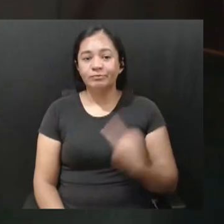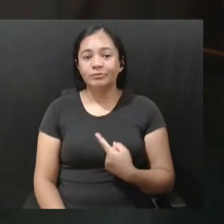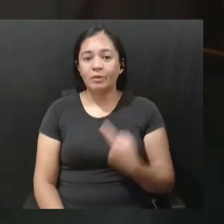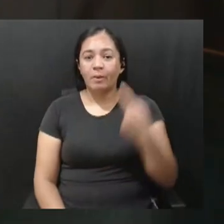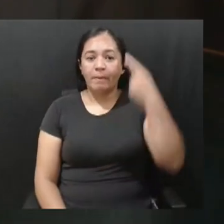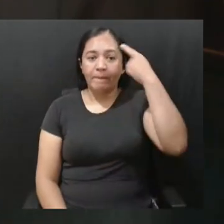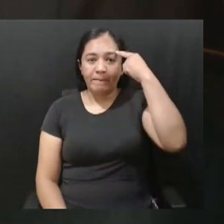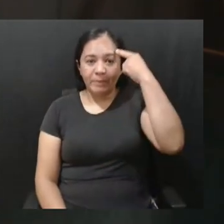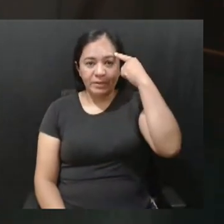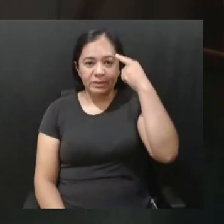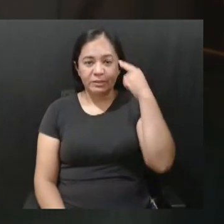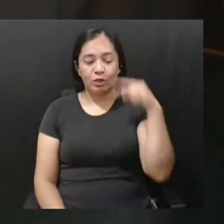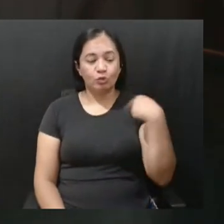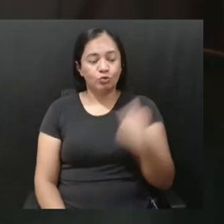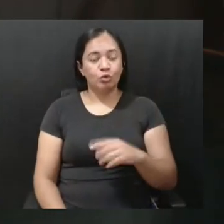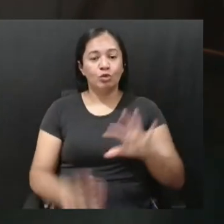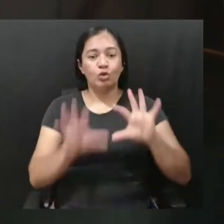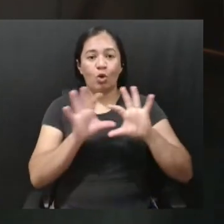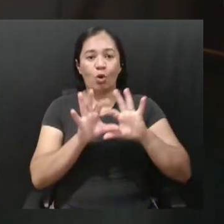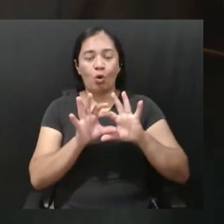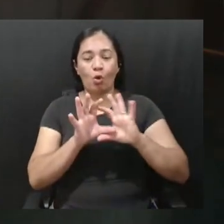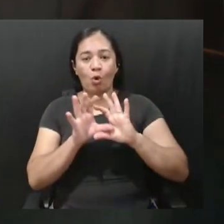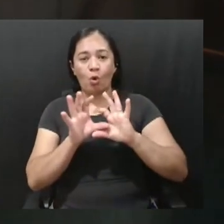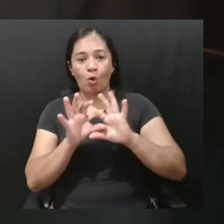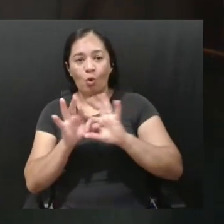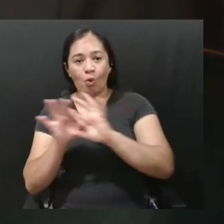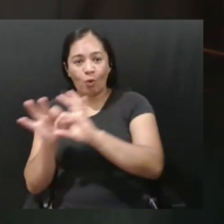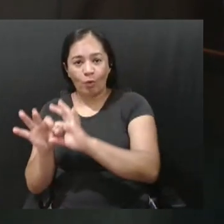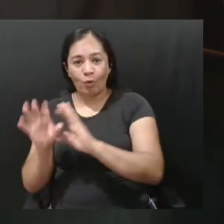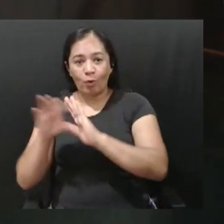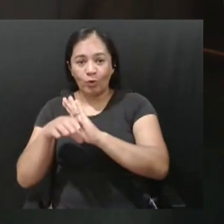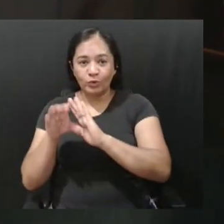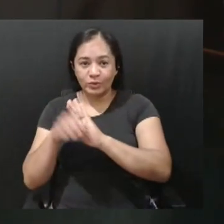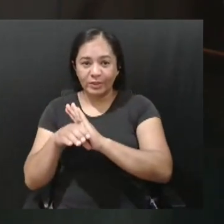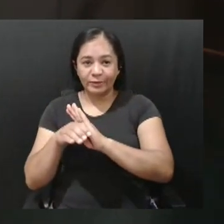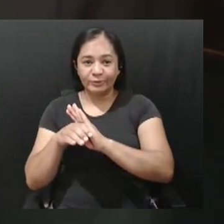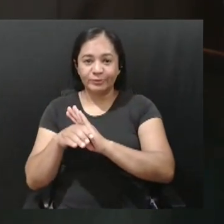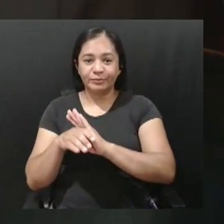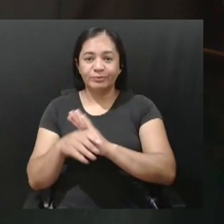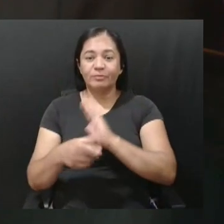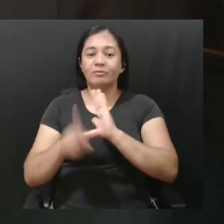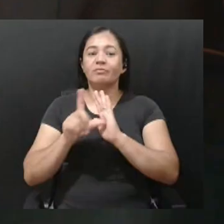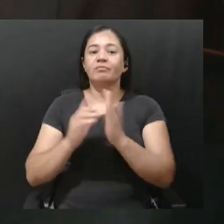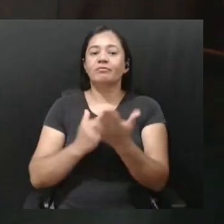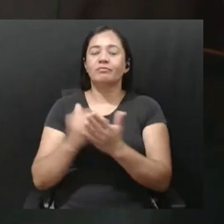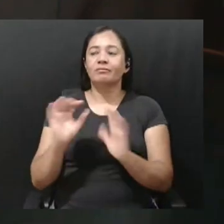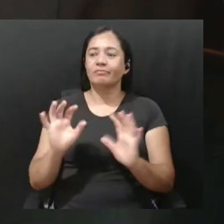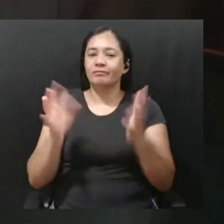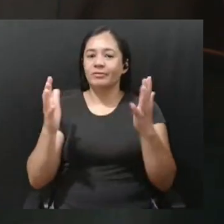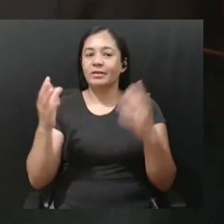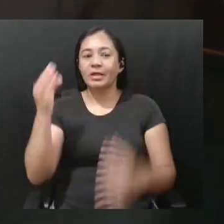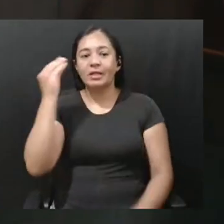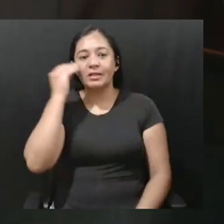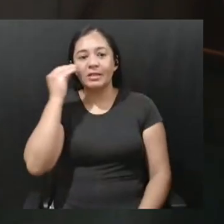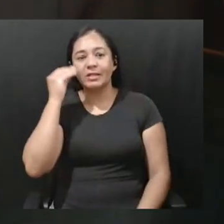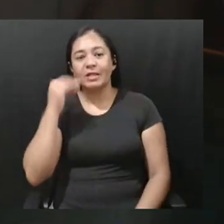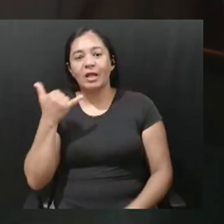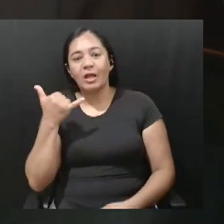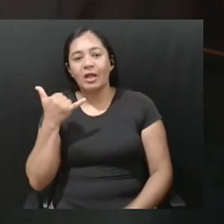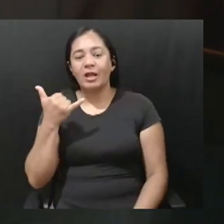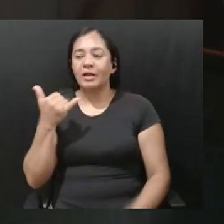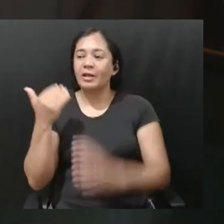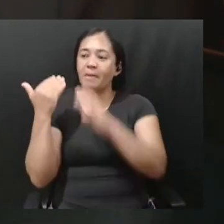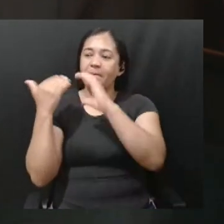conceitos antes que essa festa aconteça e tentar fazer aí uma ligação, mandar uma mensagem, chamar para